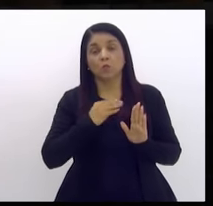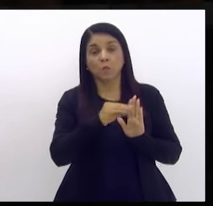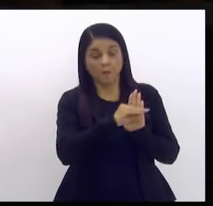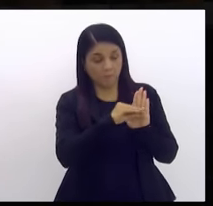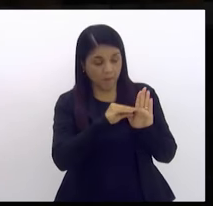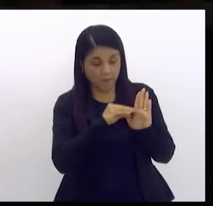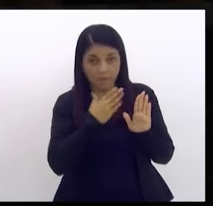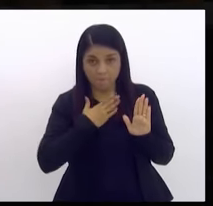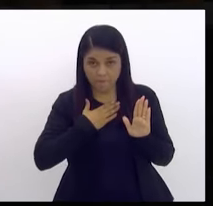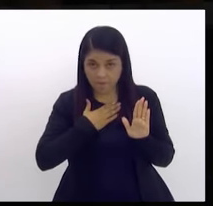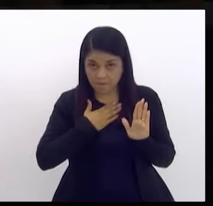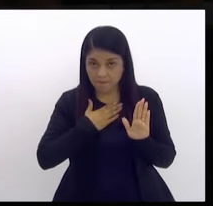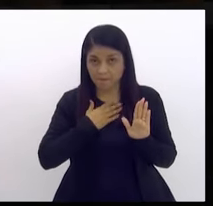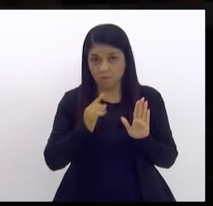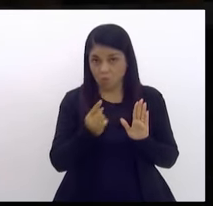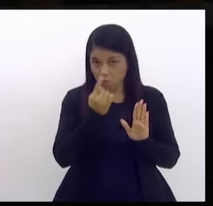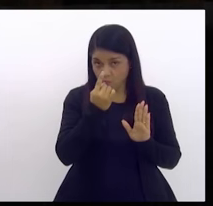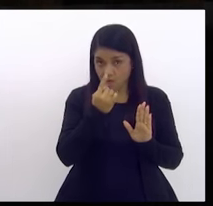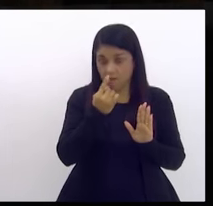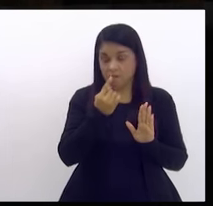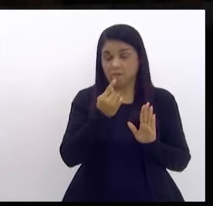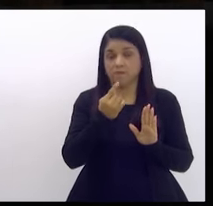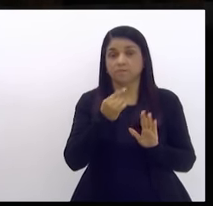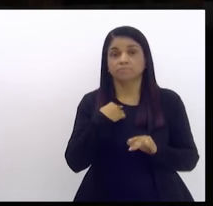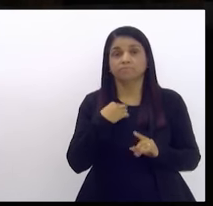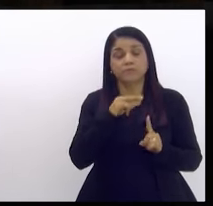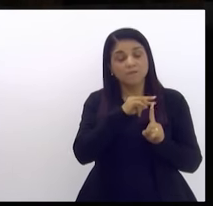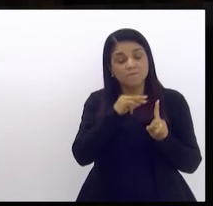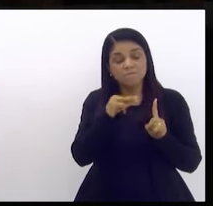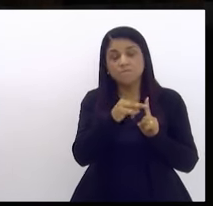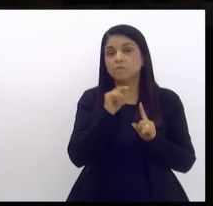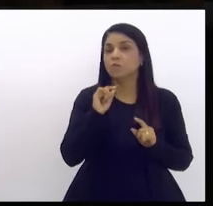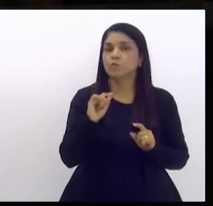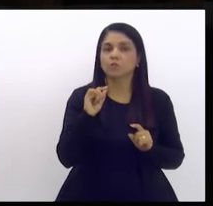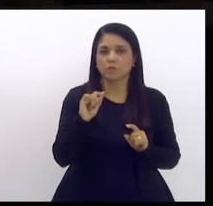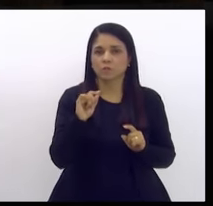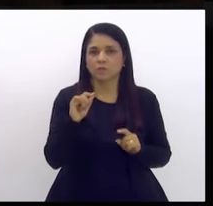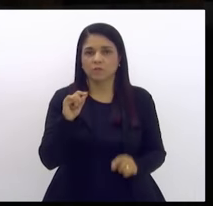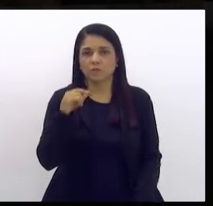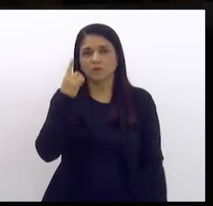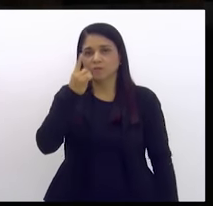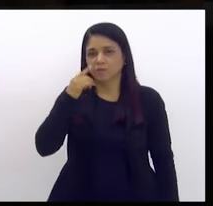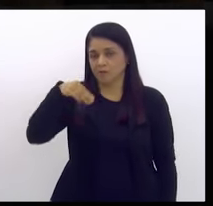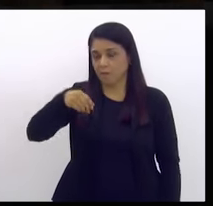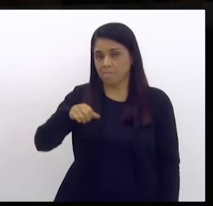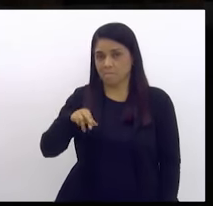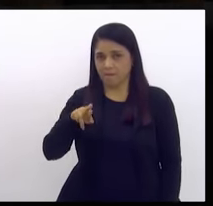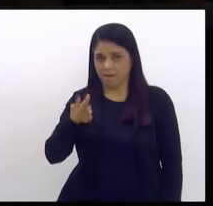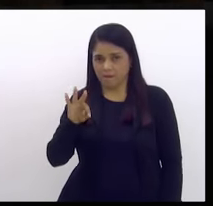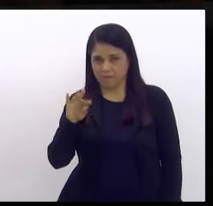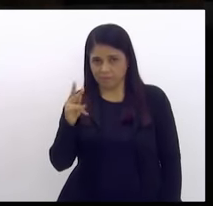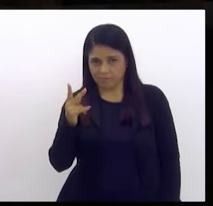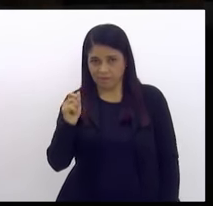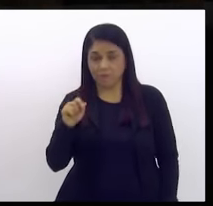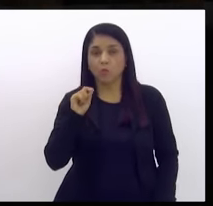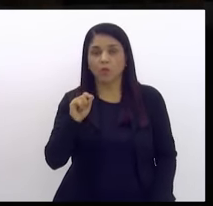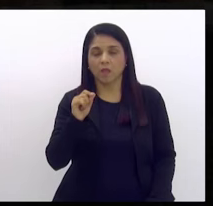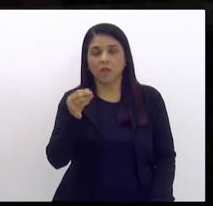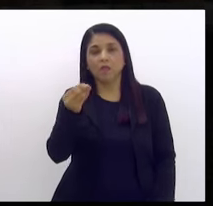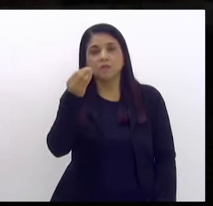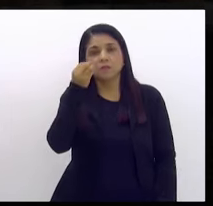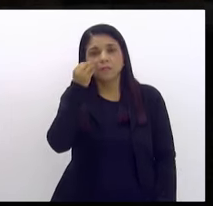fiz, visando exatamente, deputada Marta Rocha, a tentativa de abrir